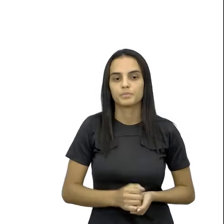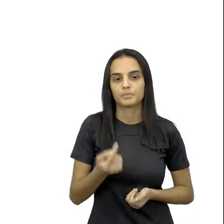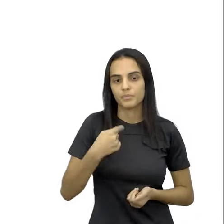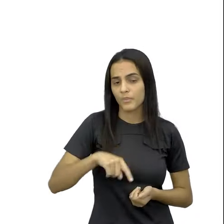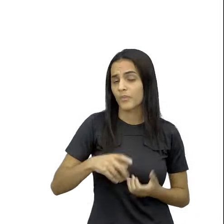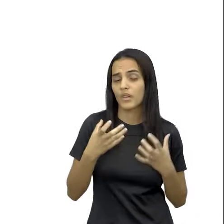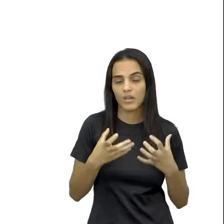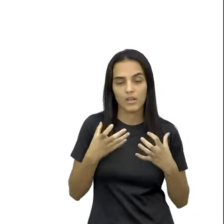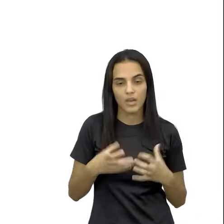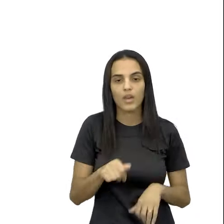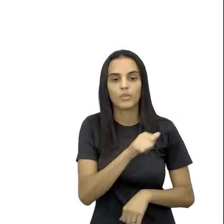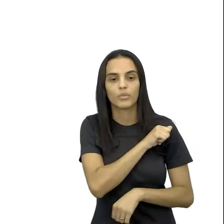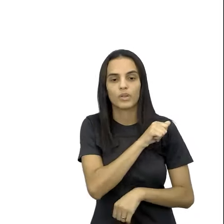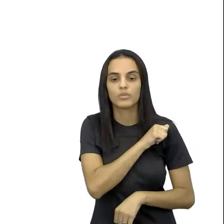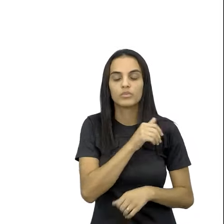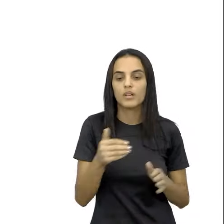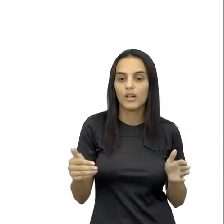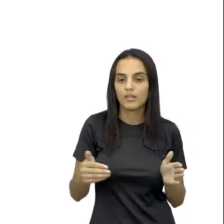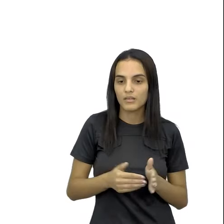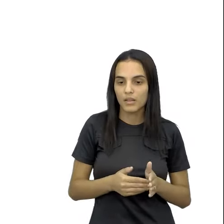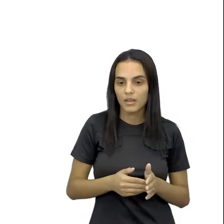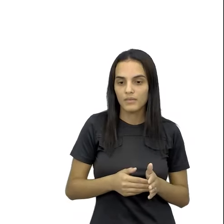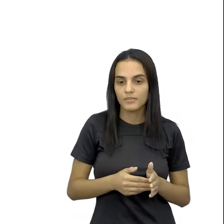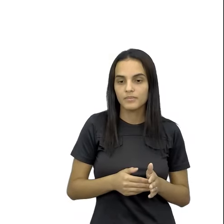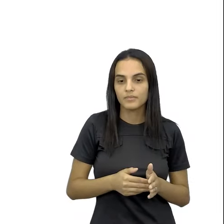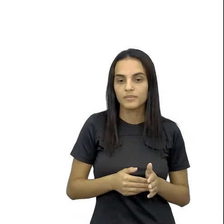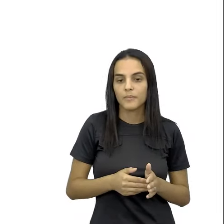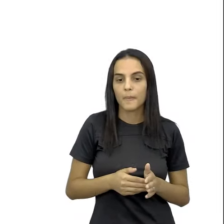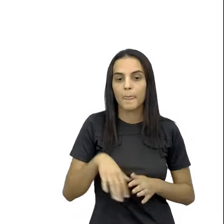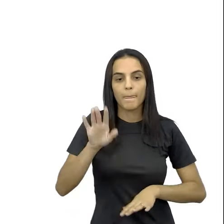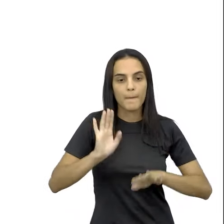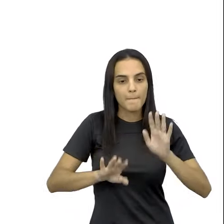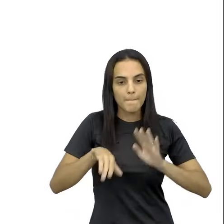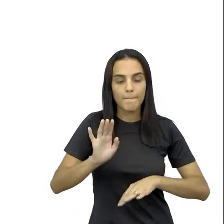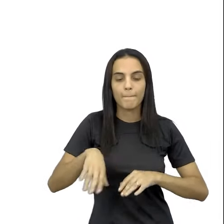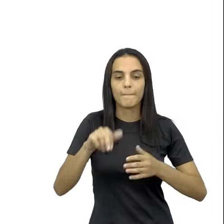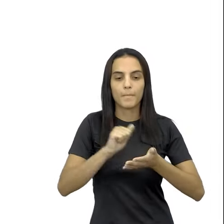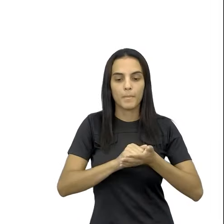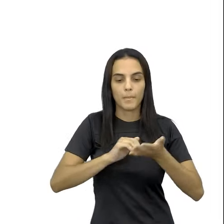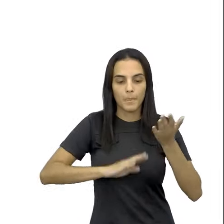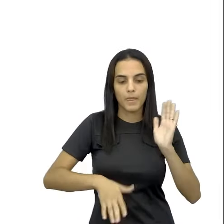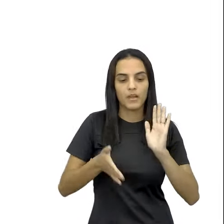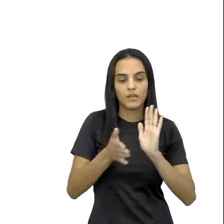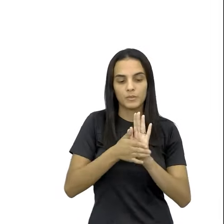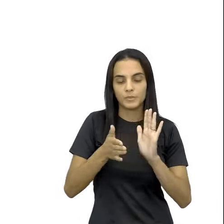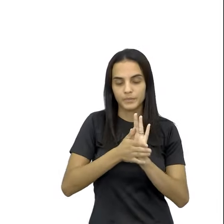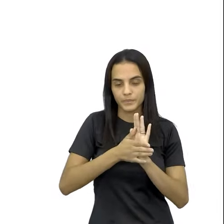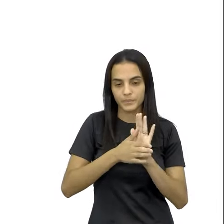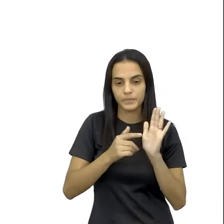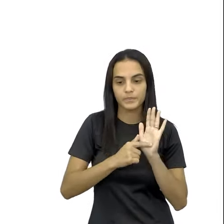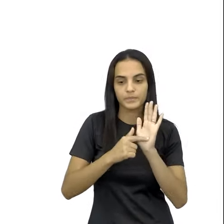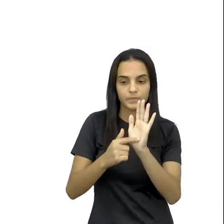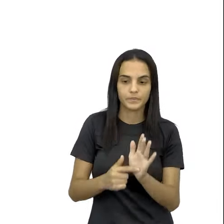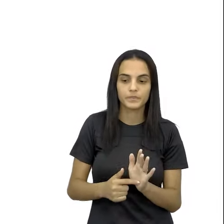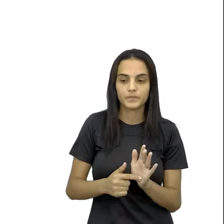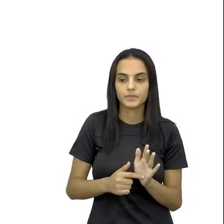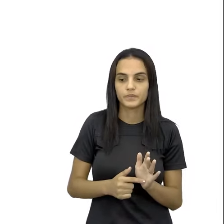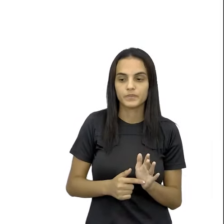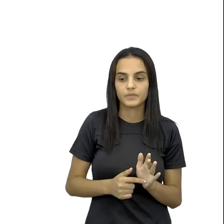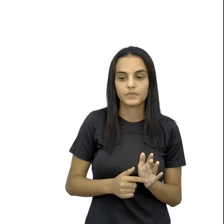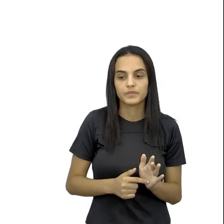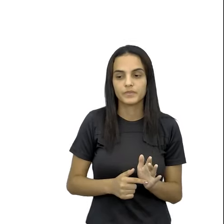gente quer que os nossos estudantes cheguem e que, às vezes, as atividades que a gente está propondo, a abordagem que a gente está